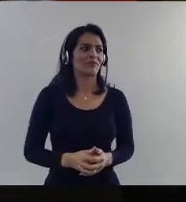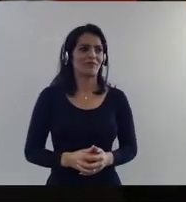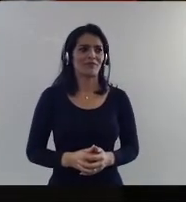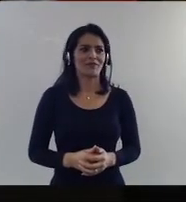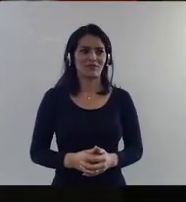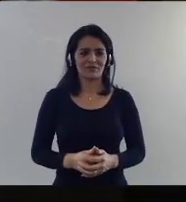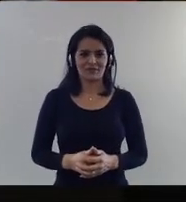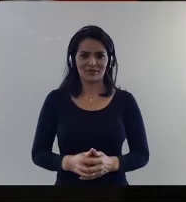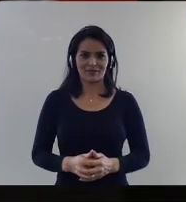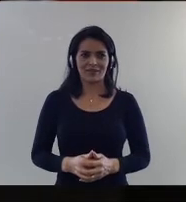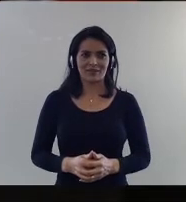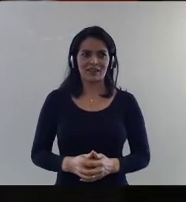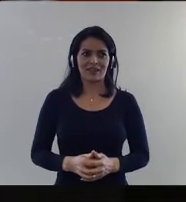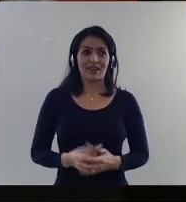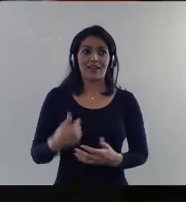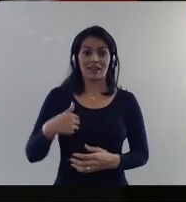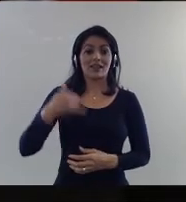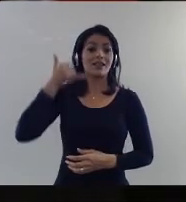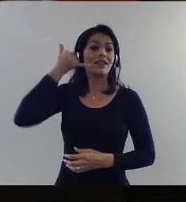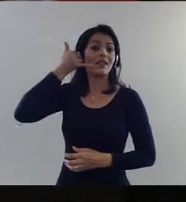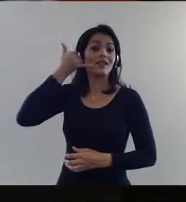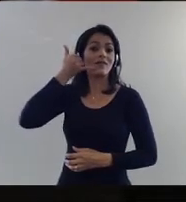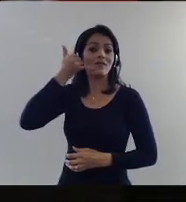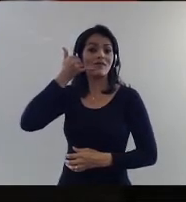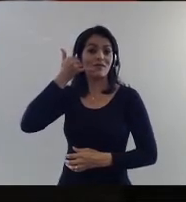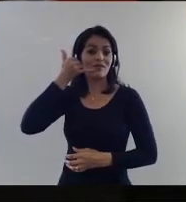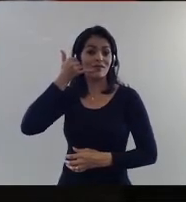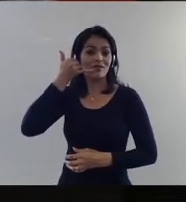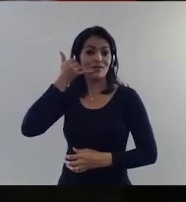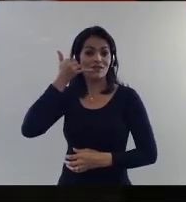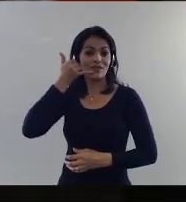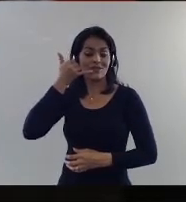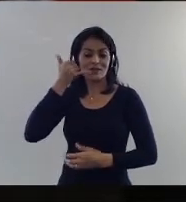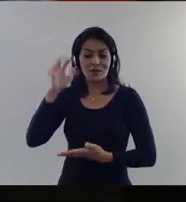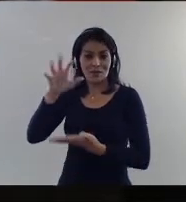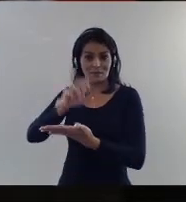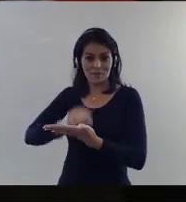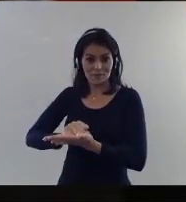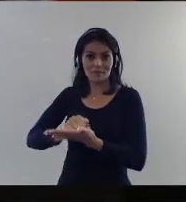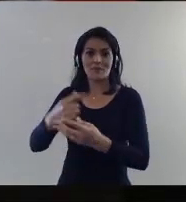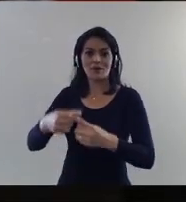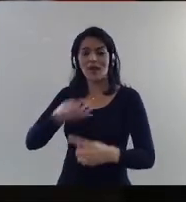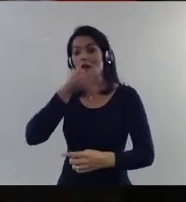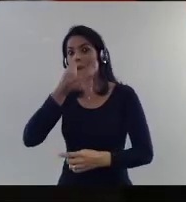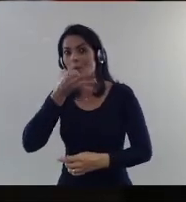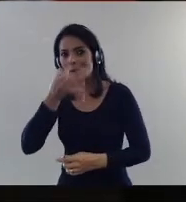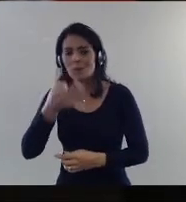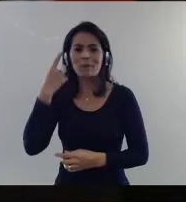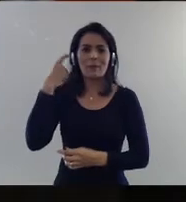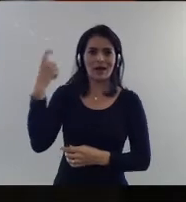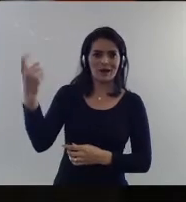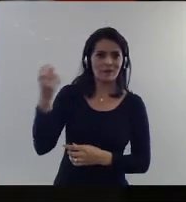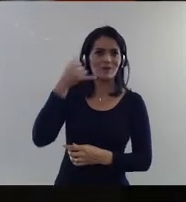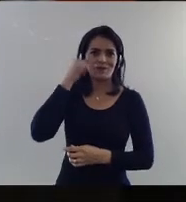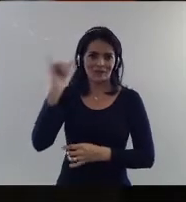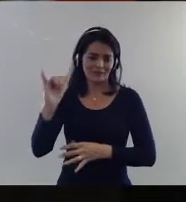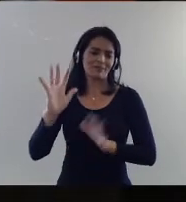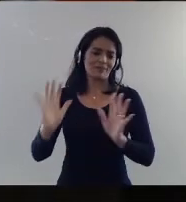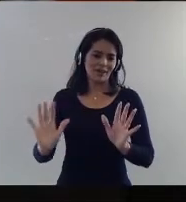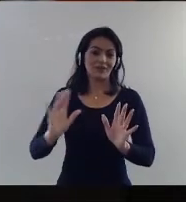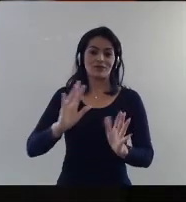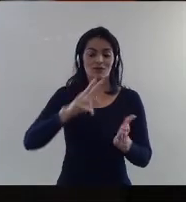meu telefone, Alexandre, que eu tinha tirado meu WhatsApp do computador para não ficar apitando. Mas vou pegar aqui rapidamente